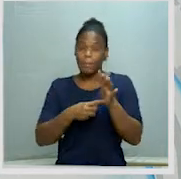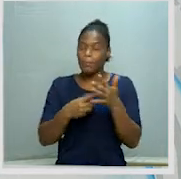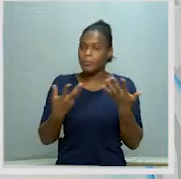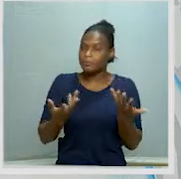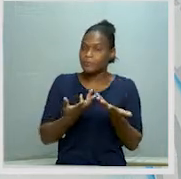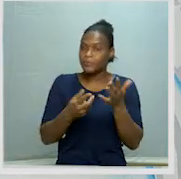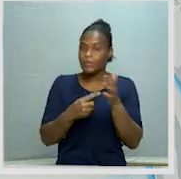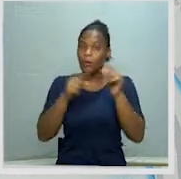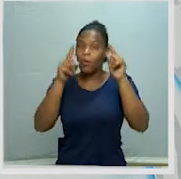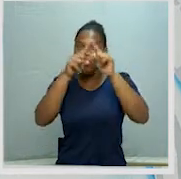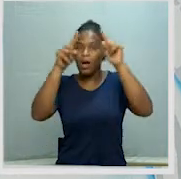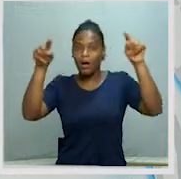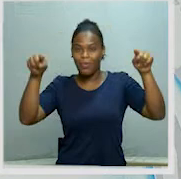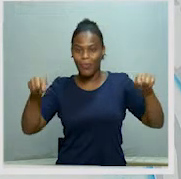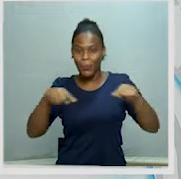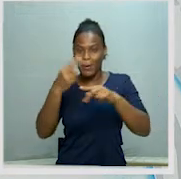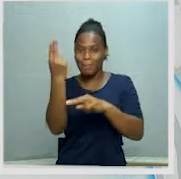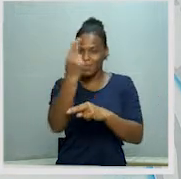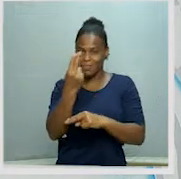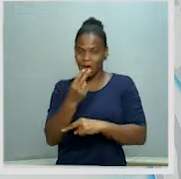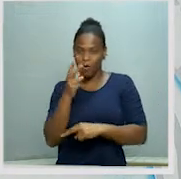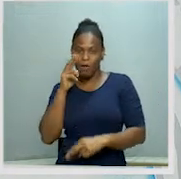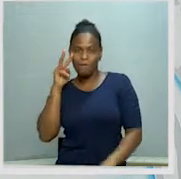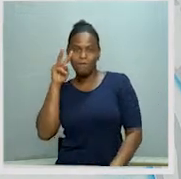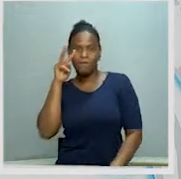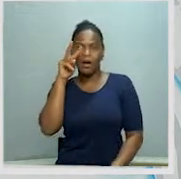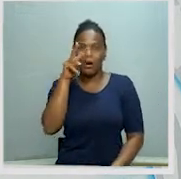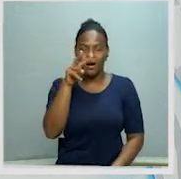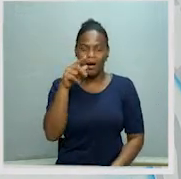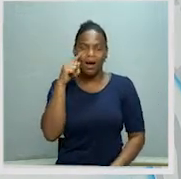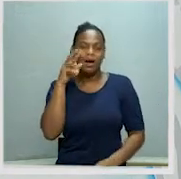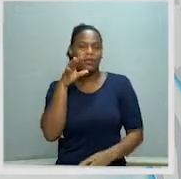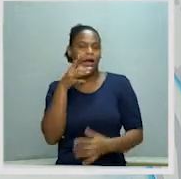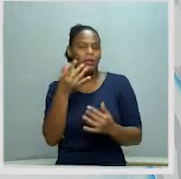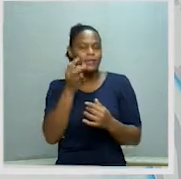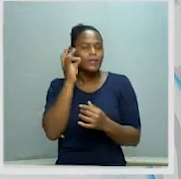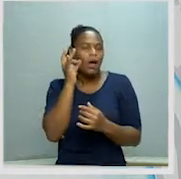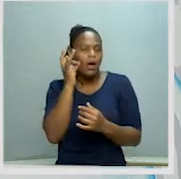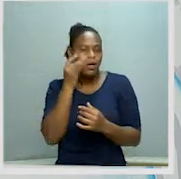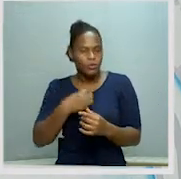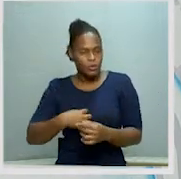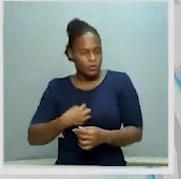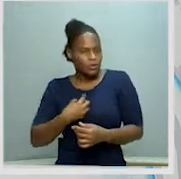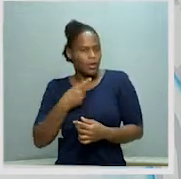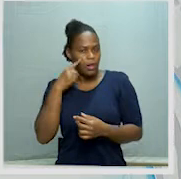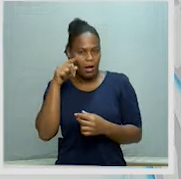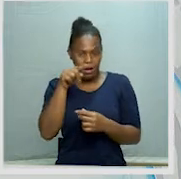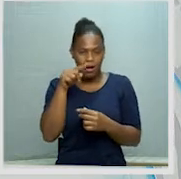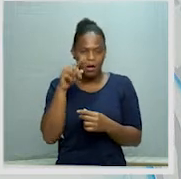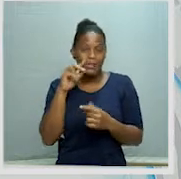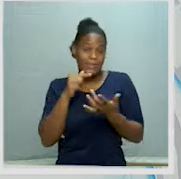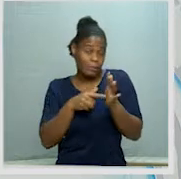perante um quadro de pintura, eu recebo as impressões sensoriais. Daí, a